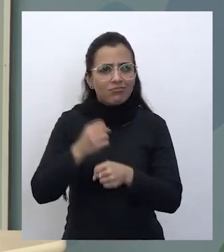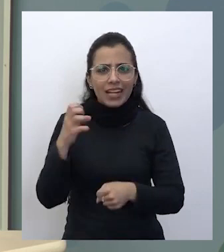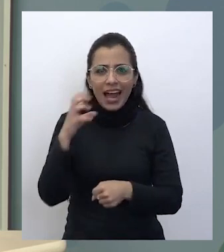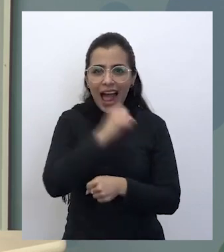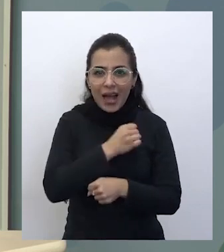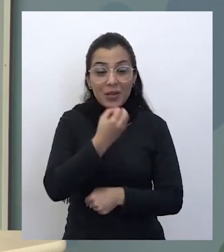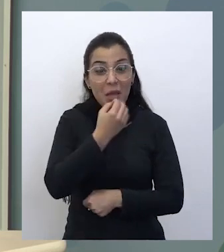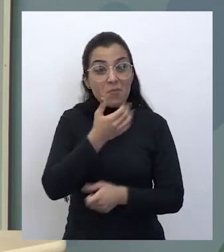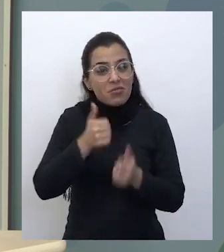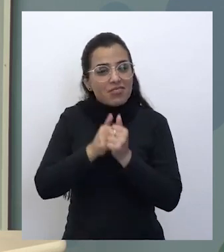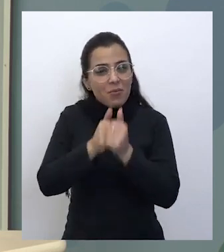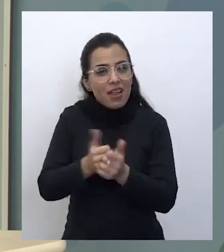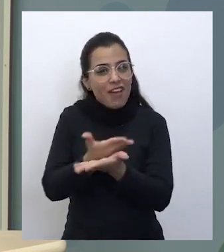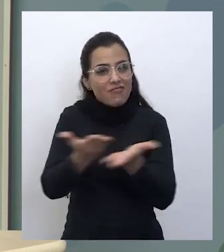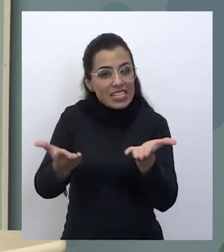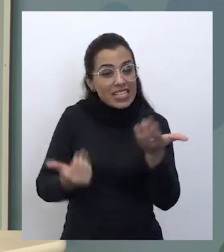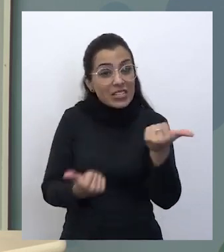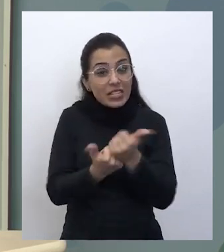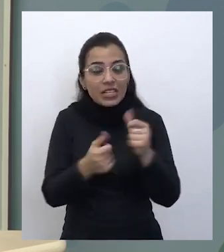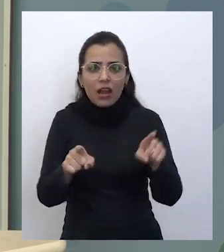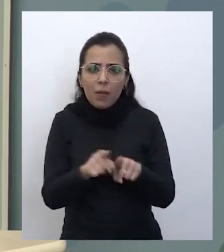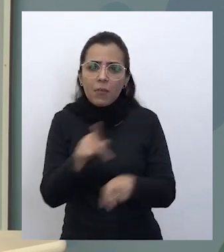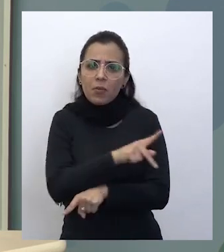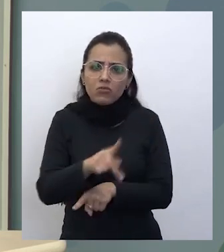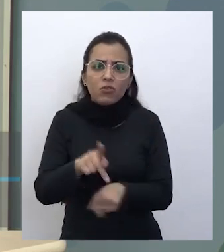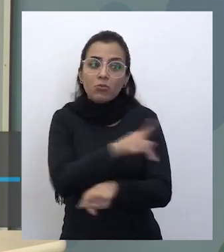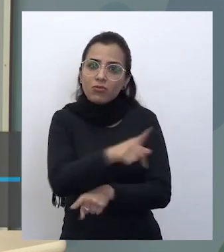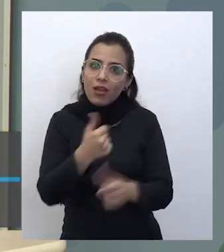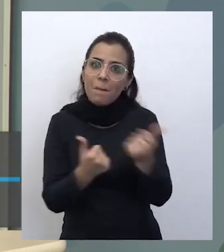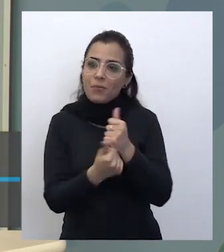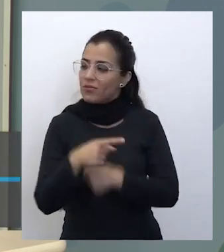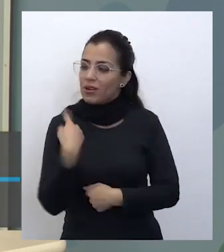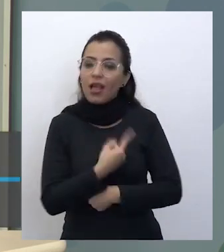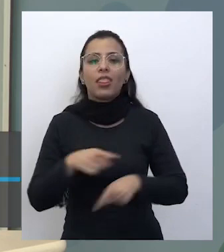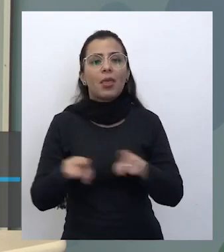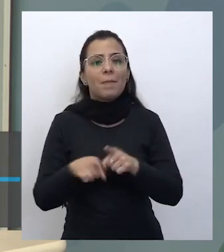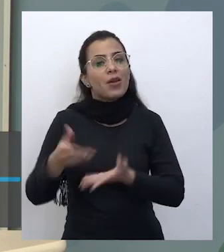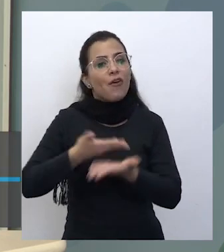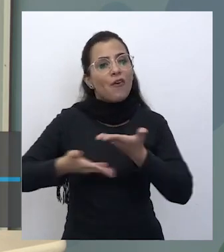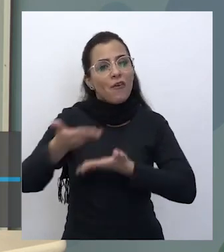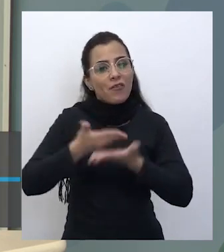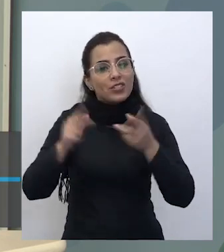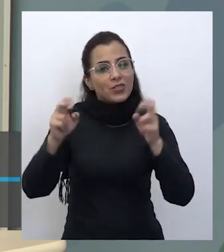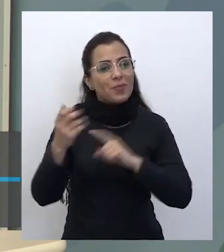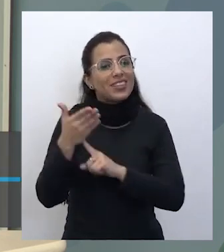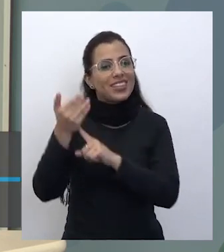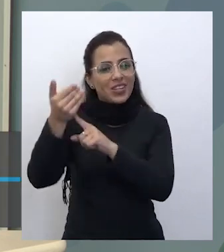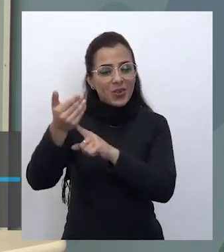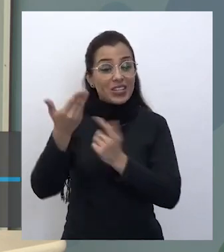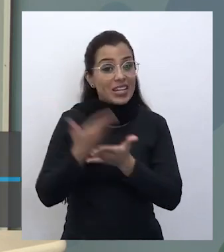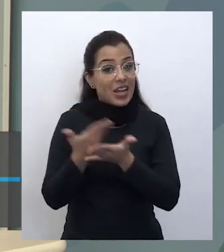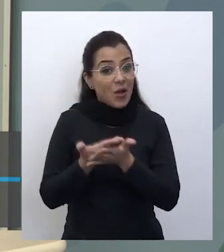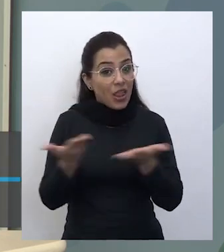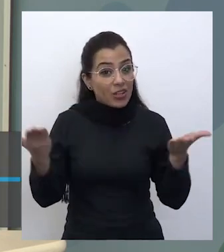vocês, auxiliando os professores, sendo auxiliado por eles também, essa conversa mediada por tecnologia, né? Na nossa aula de